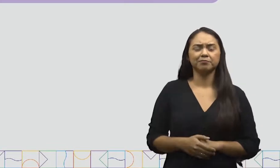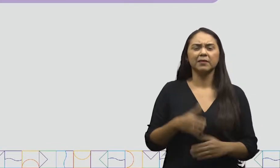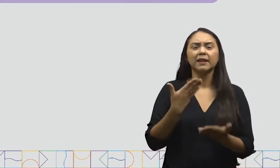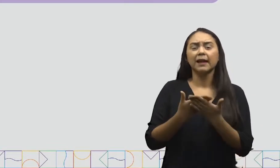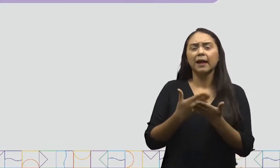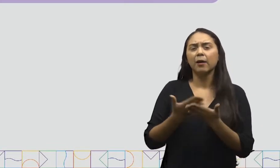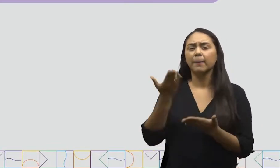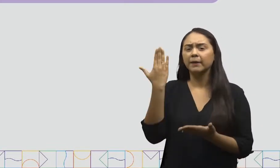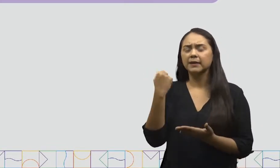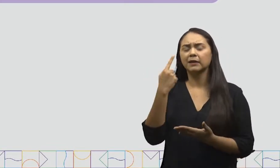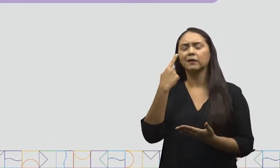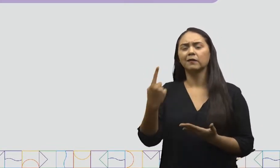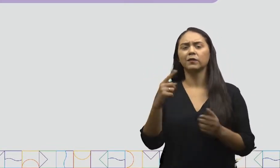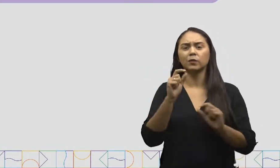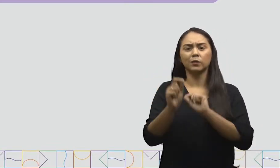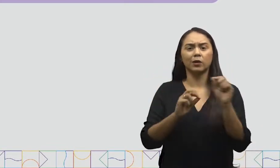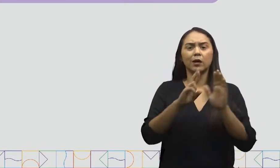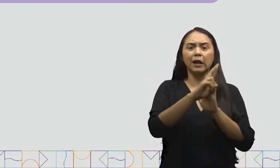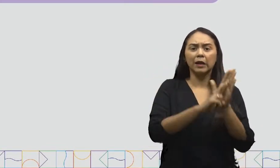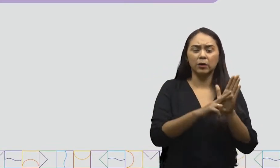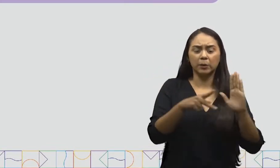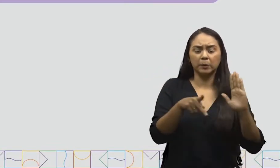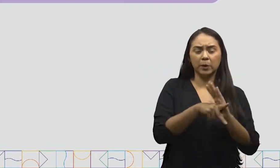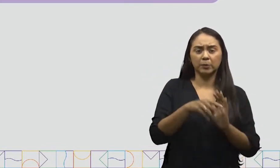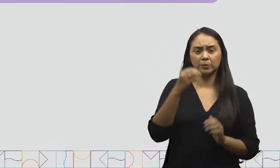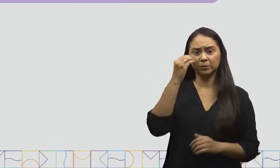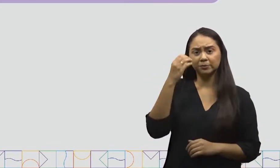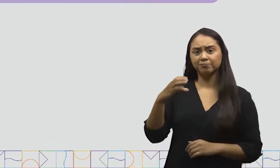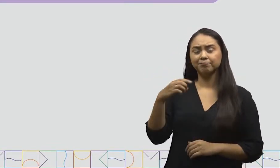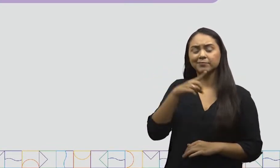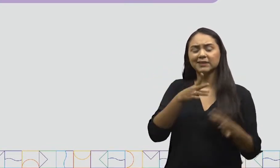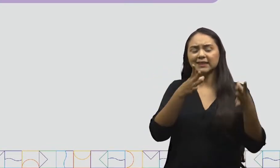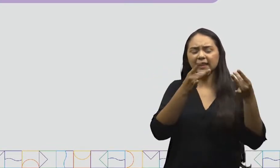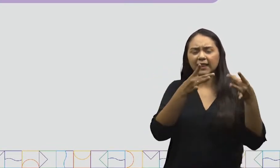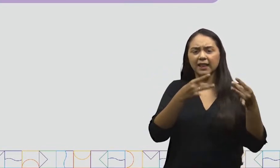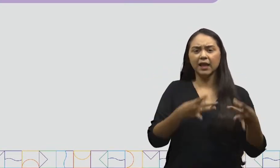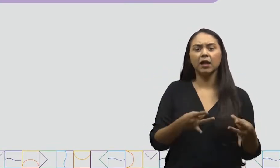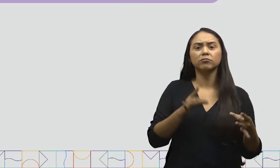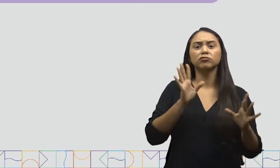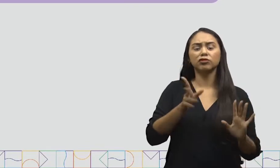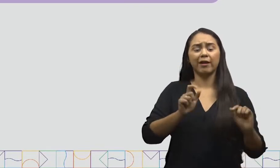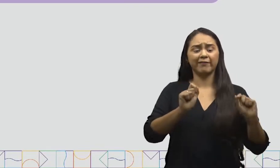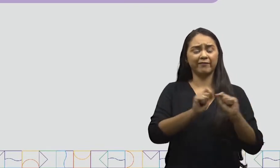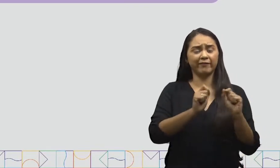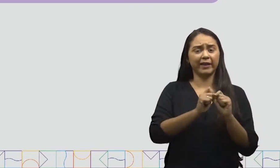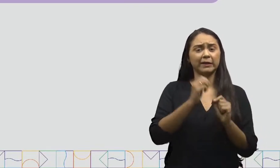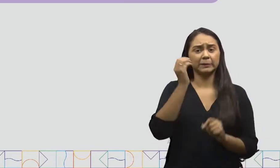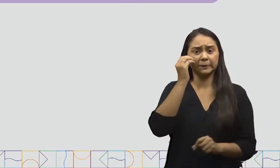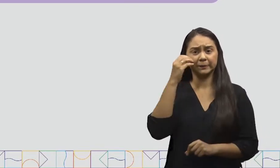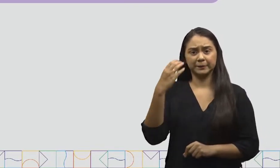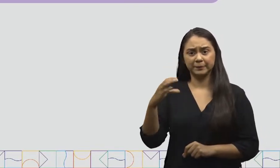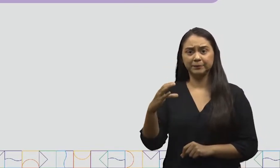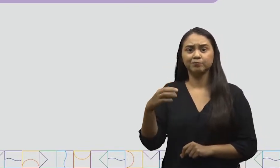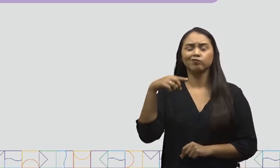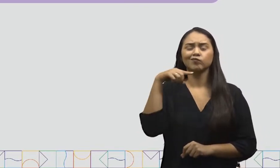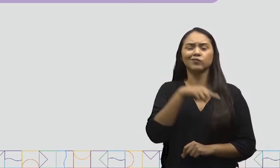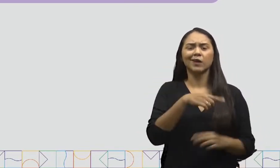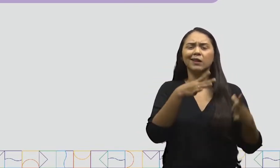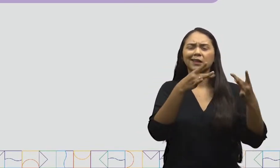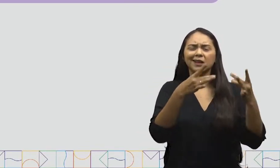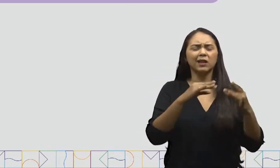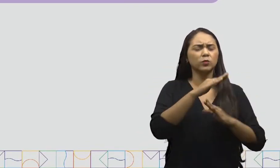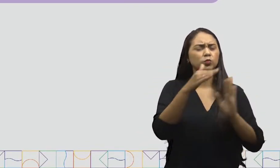experimento científico é um texto que descreve uma experiência científica realizada. Ele descreve de